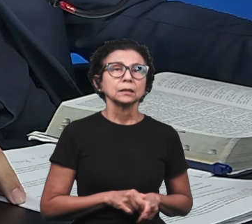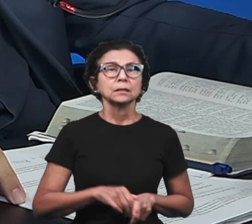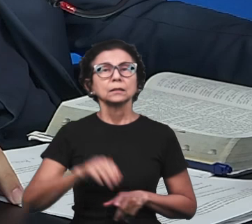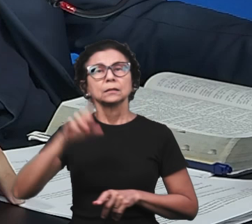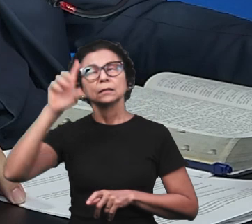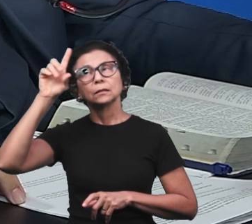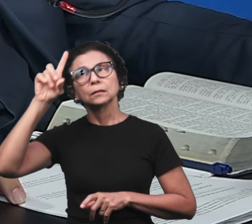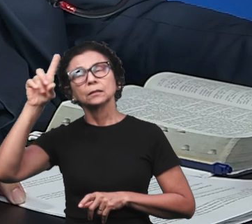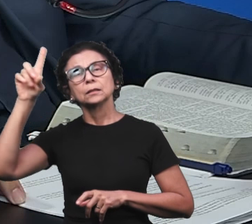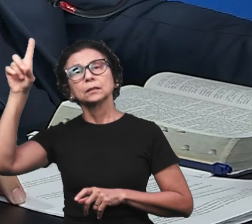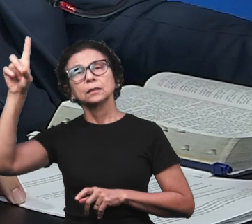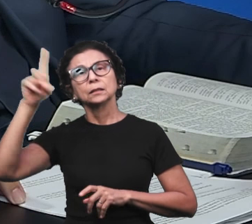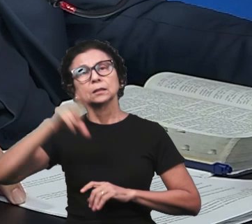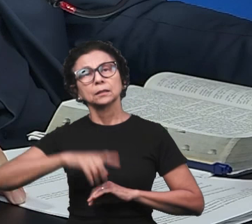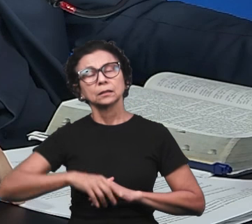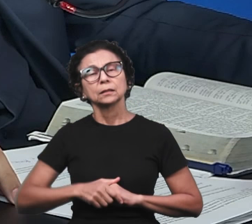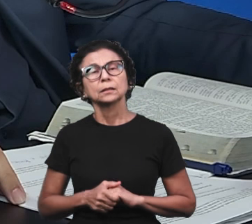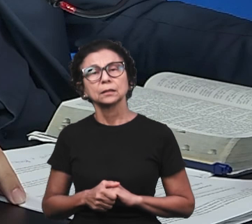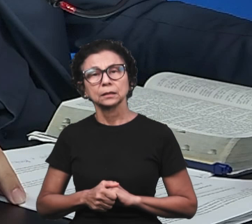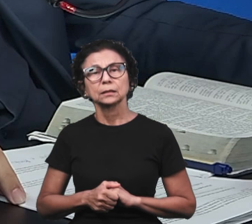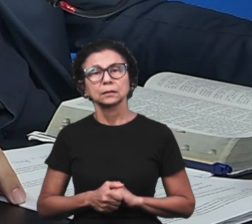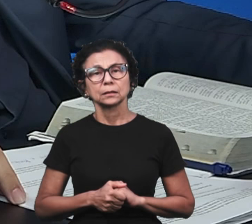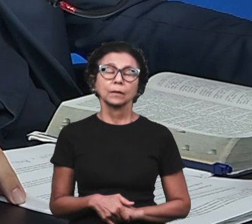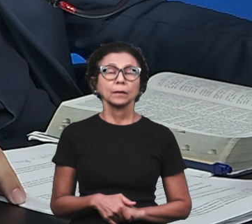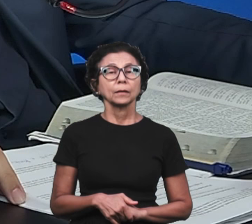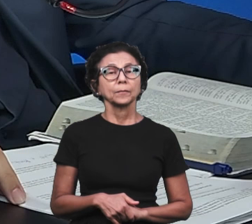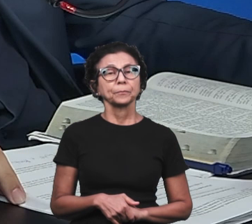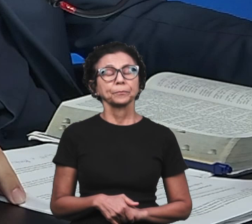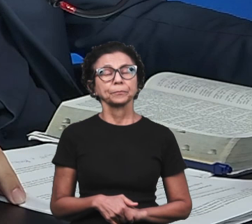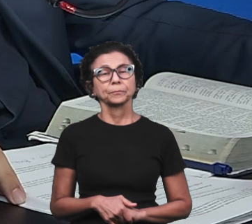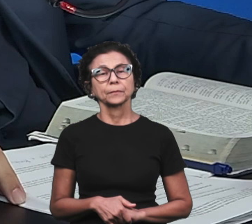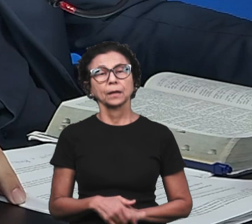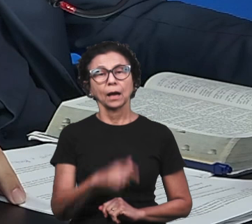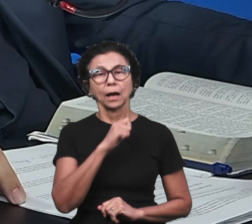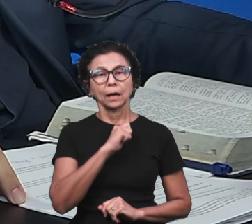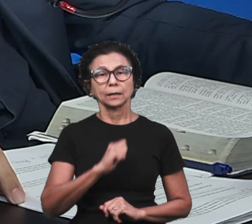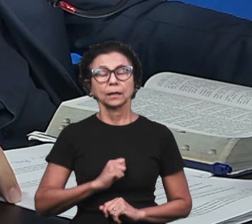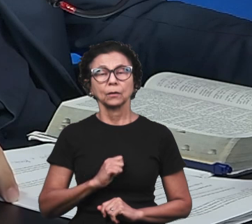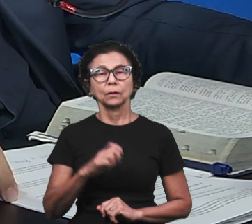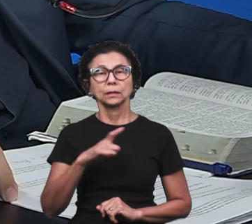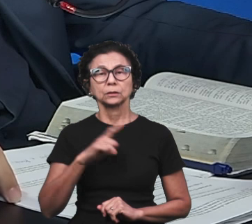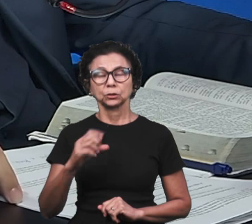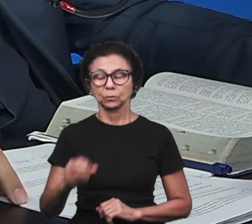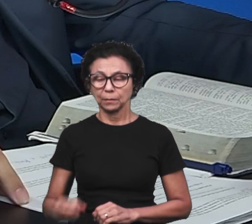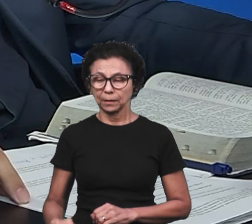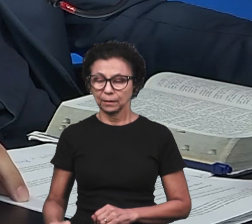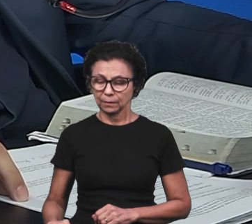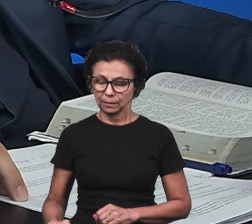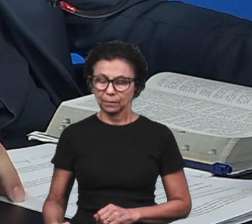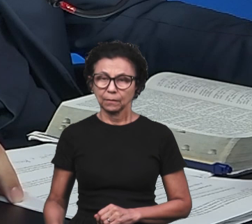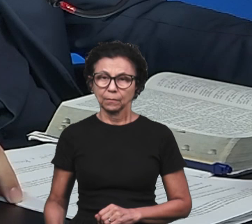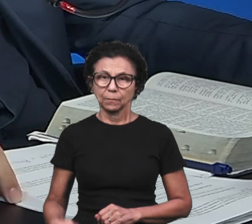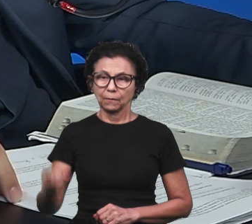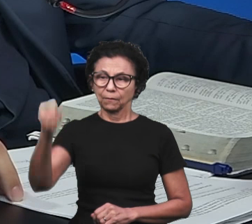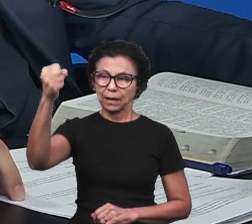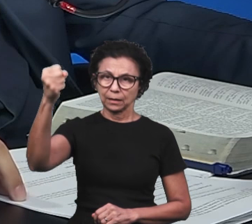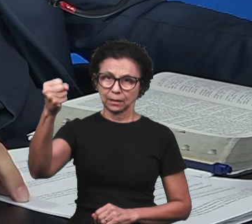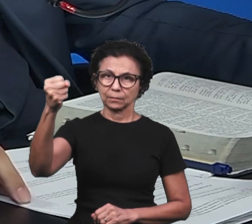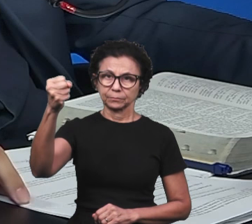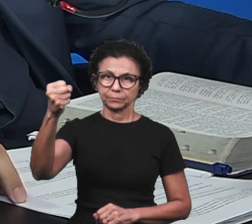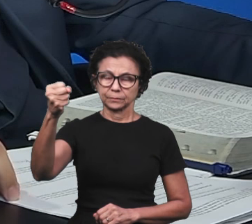tarde, a vara de Arão florescer. Então, Arão, ele estava no papel de